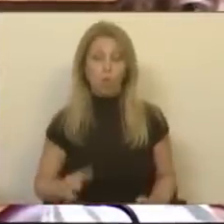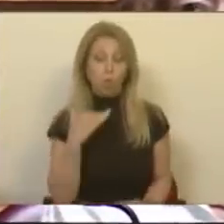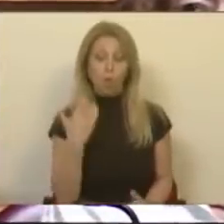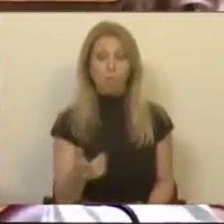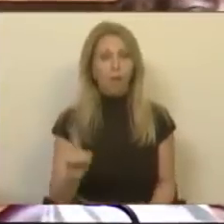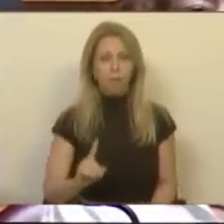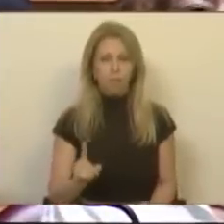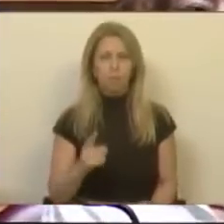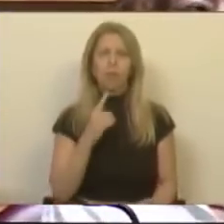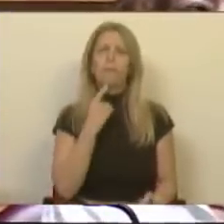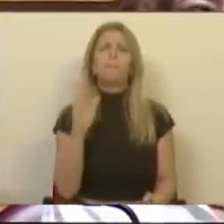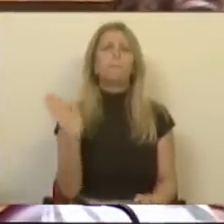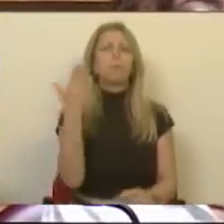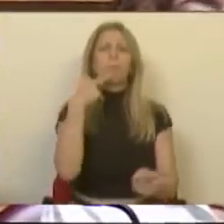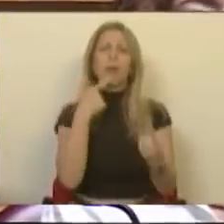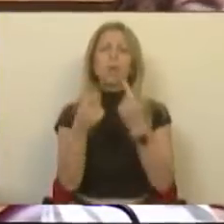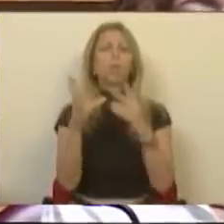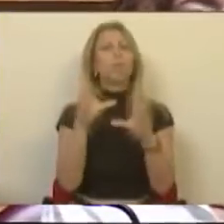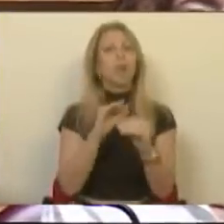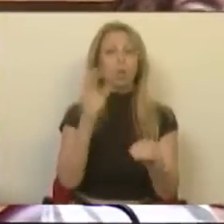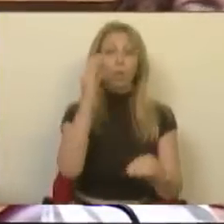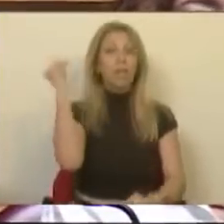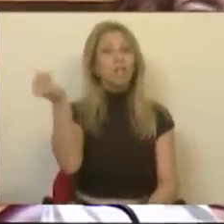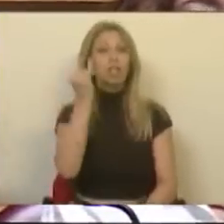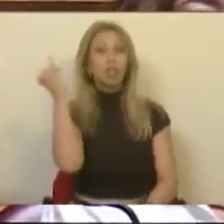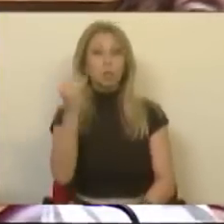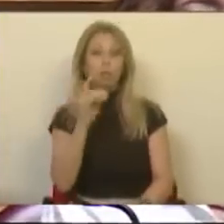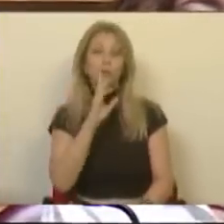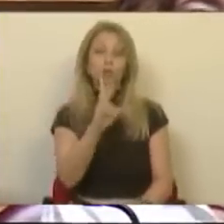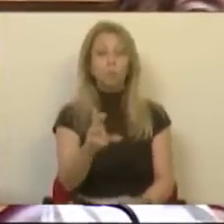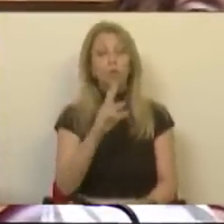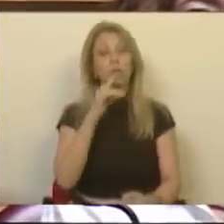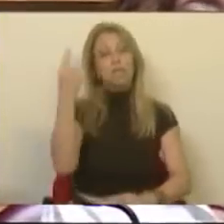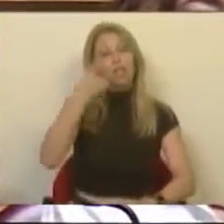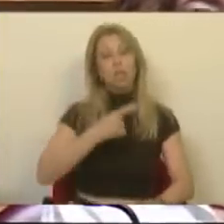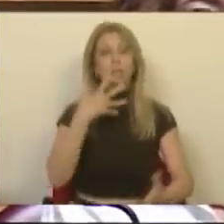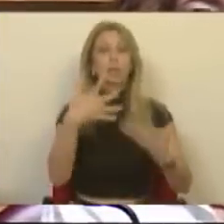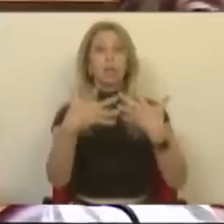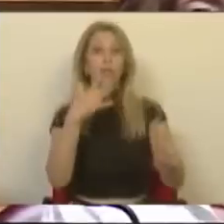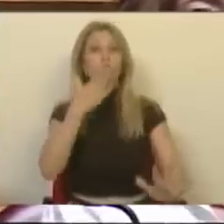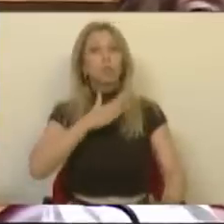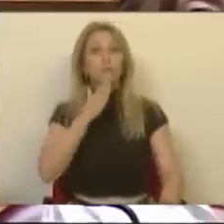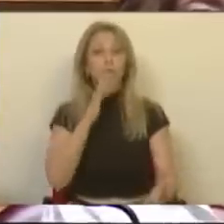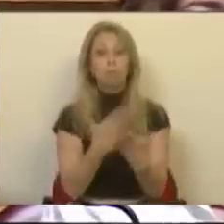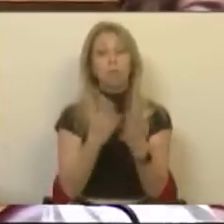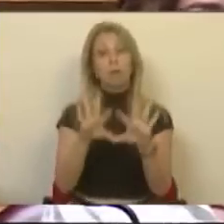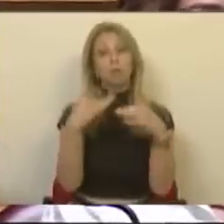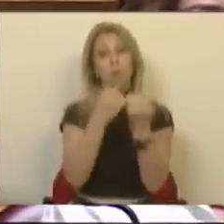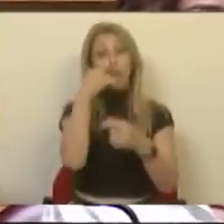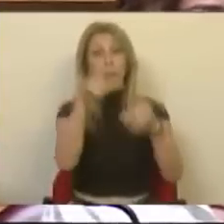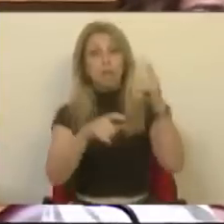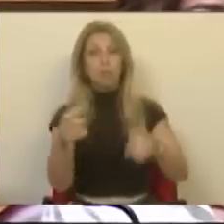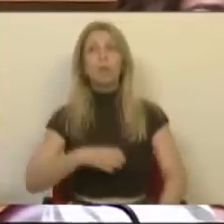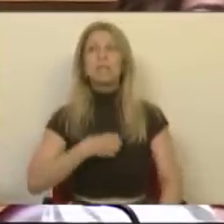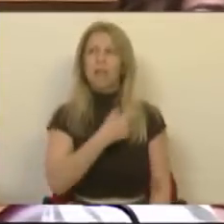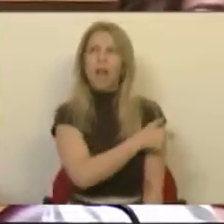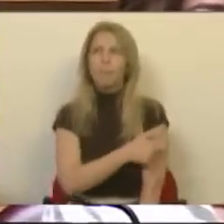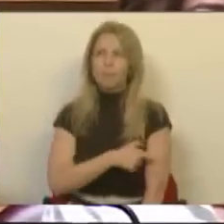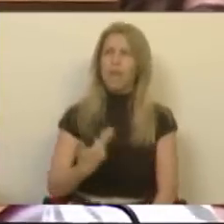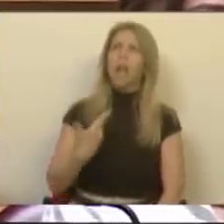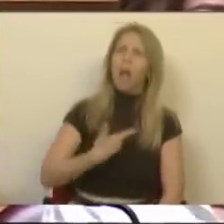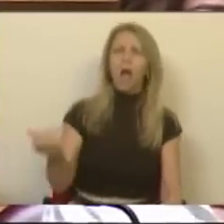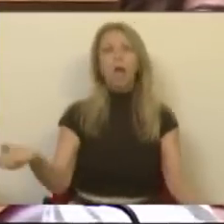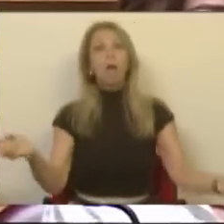nosso primeiro dia de aula quando as instituições não dão resposta de exigência e transparência suficiente para que a sociedade civil sinta representada uma segunda